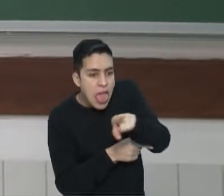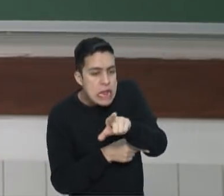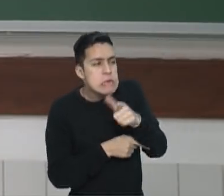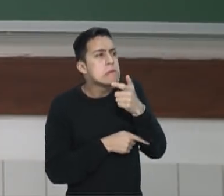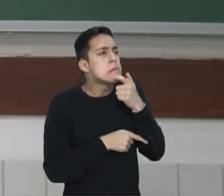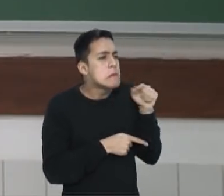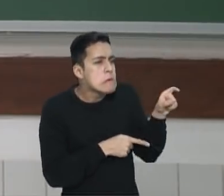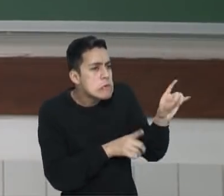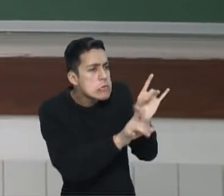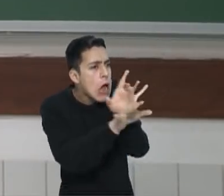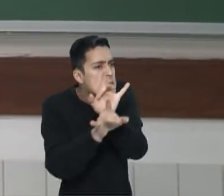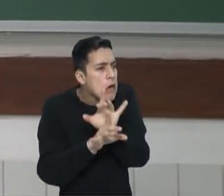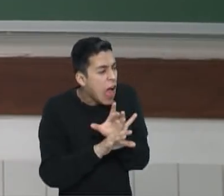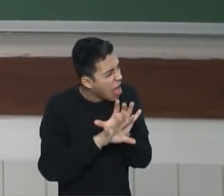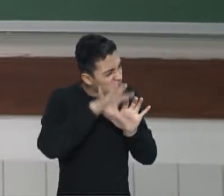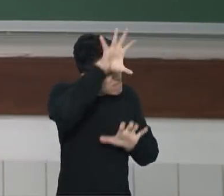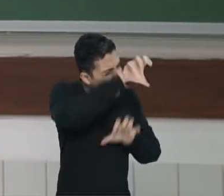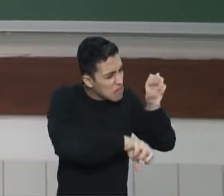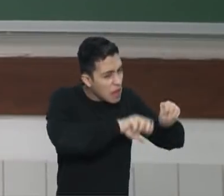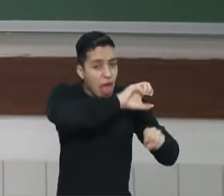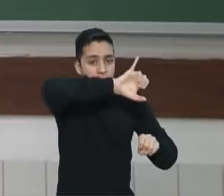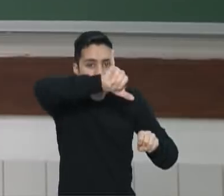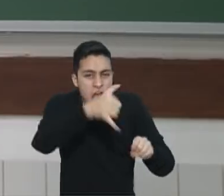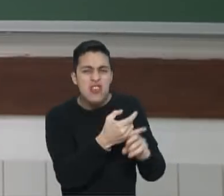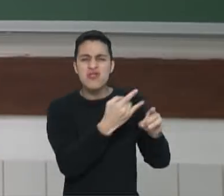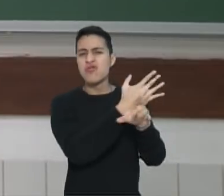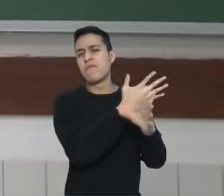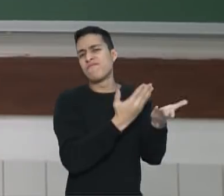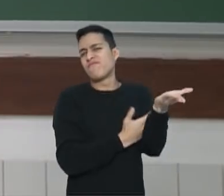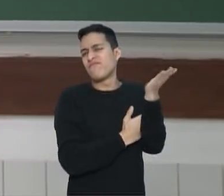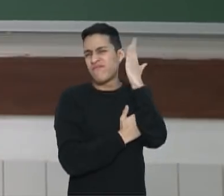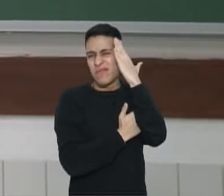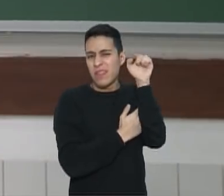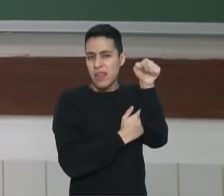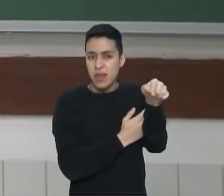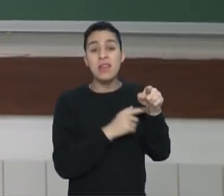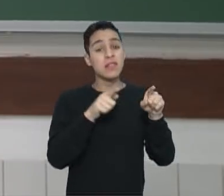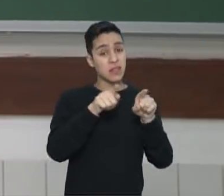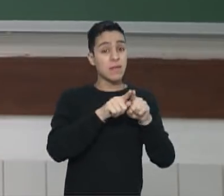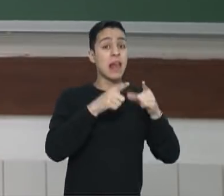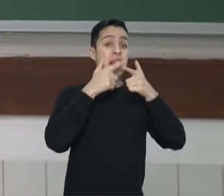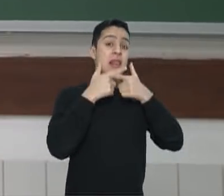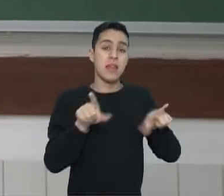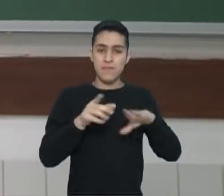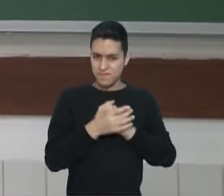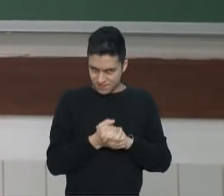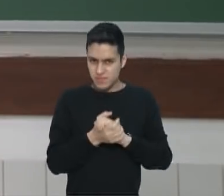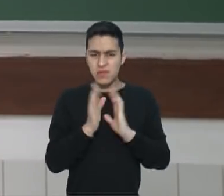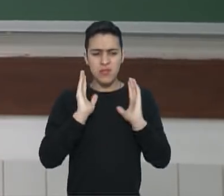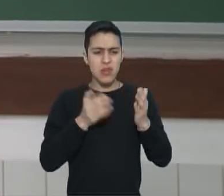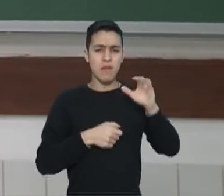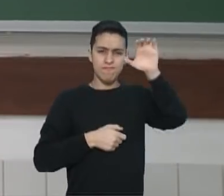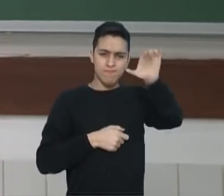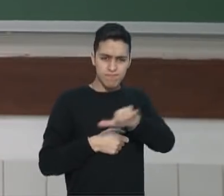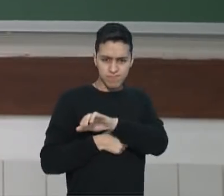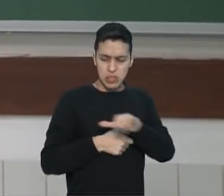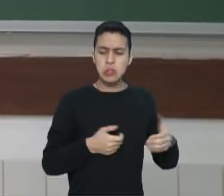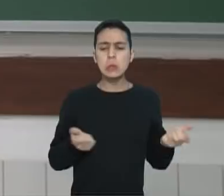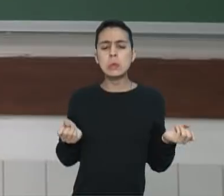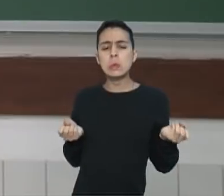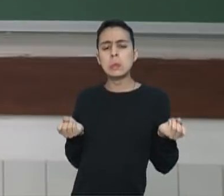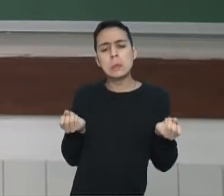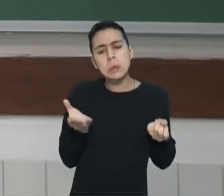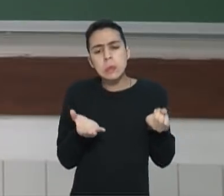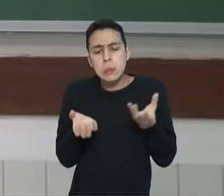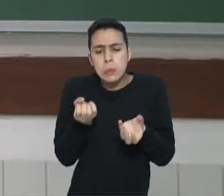e de tudo que já tinha sido feito dentro do Império Romano. Né? Até a adoção da língua. Quando há a cristianização dos povos